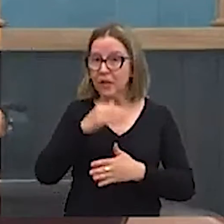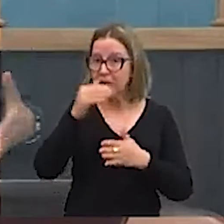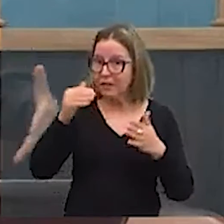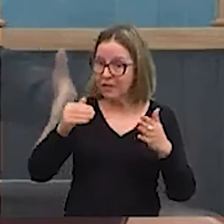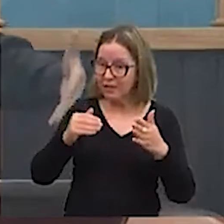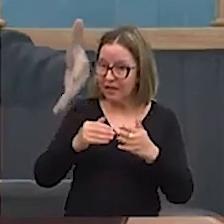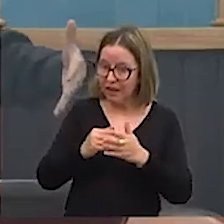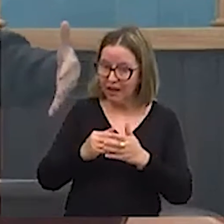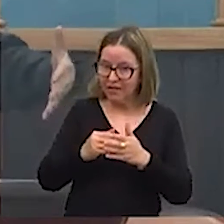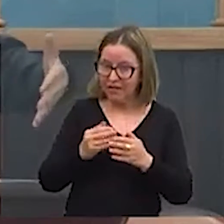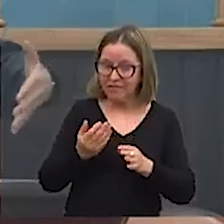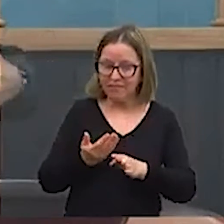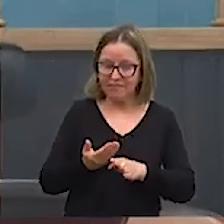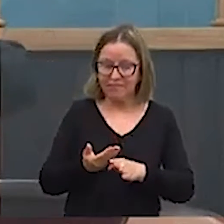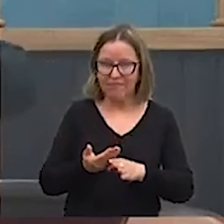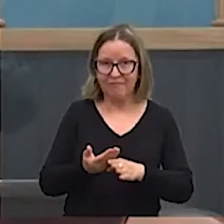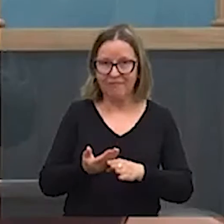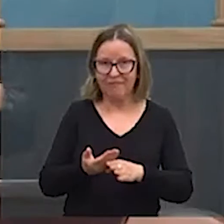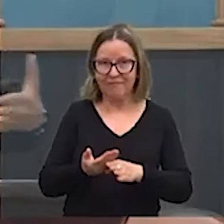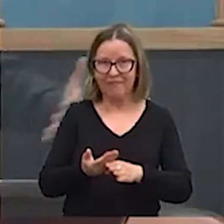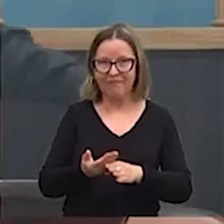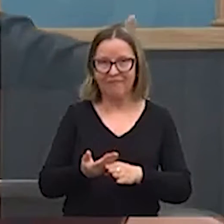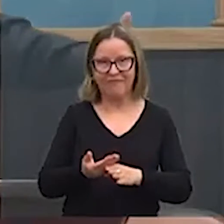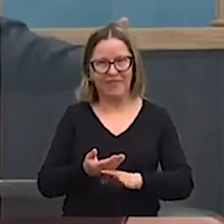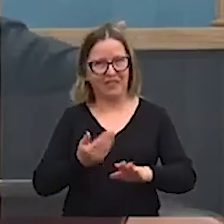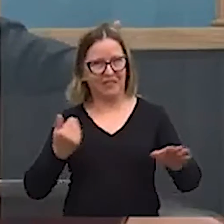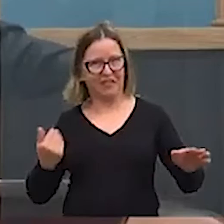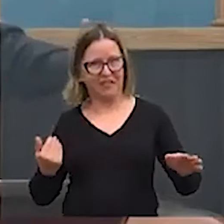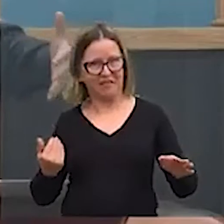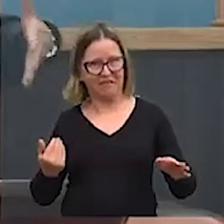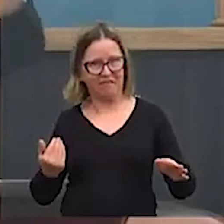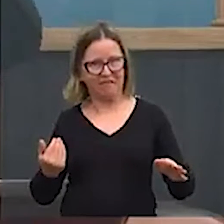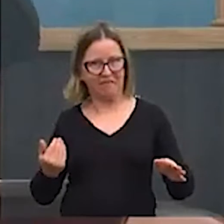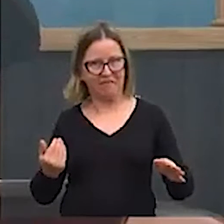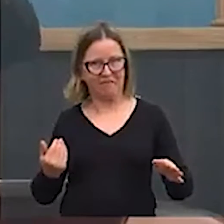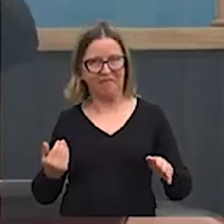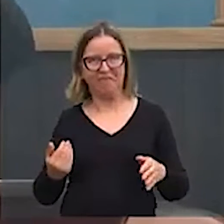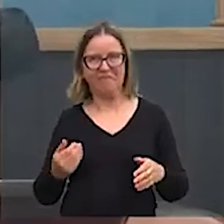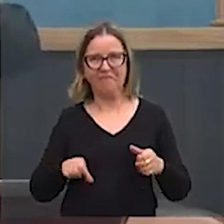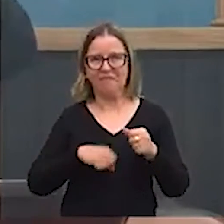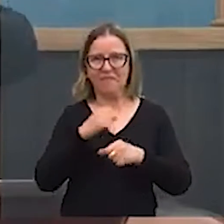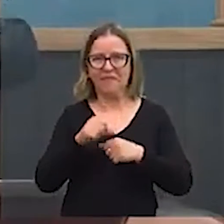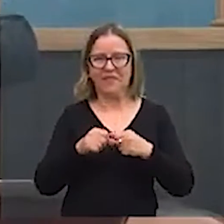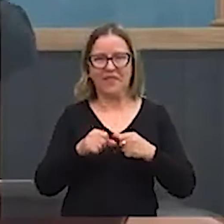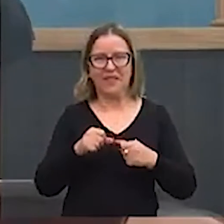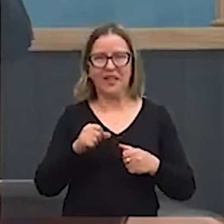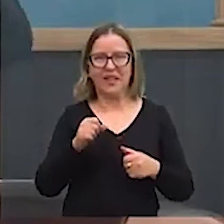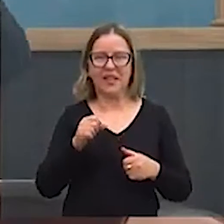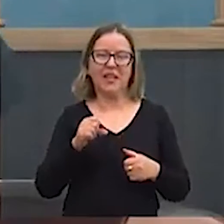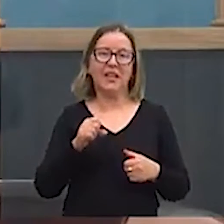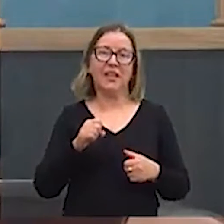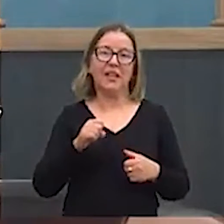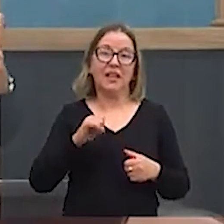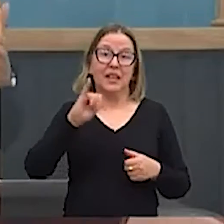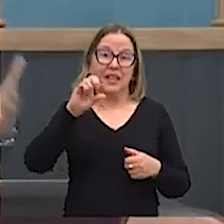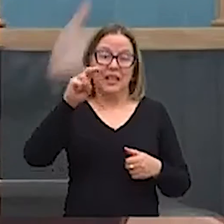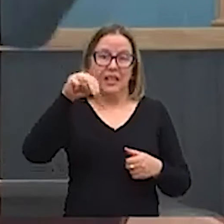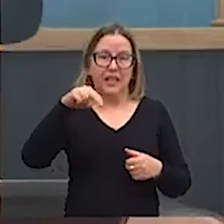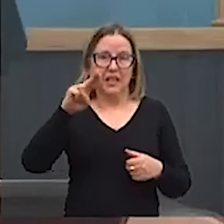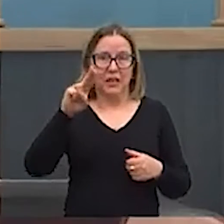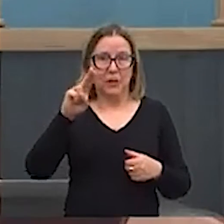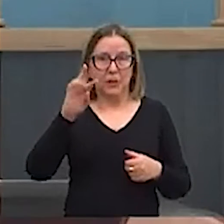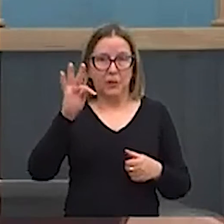Todos se extraviaram. A uma se fizeram inúteis. Não há quem faça o bem, nenhum